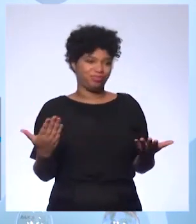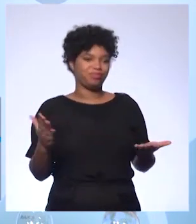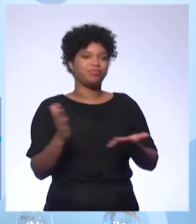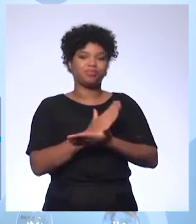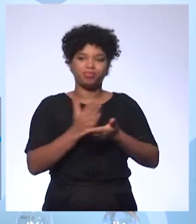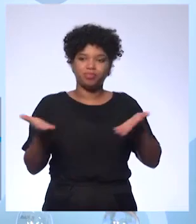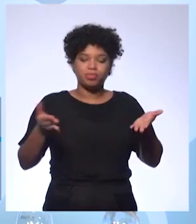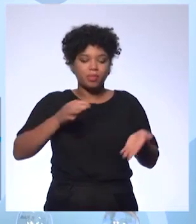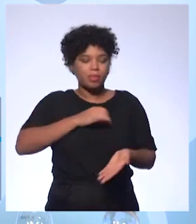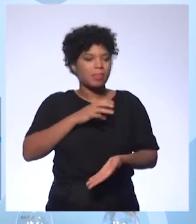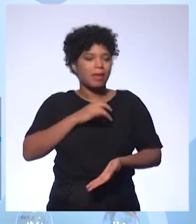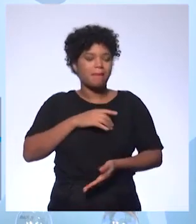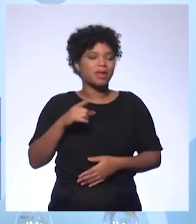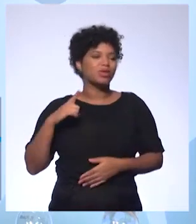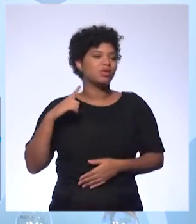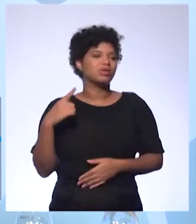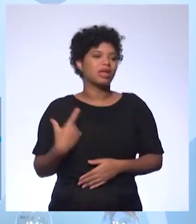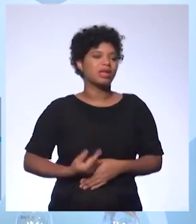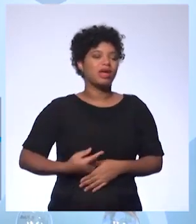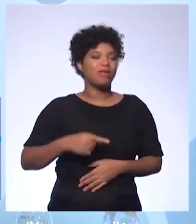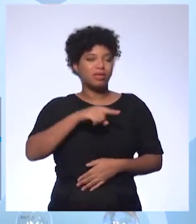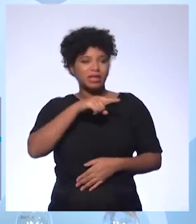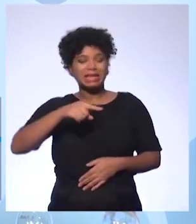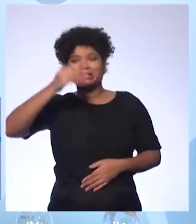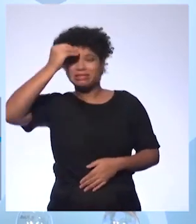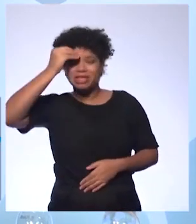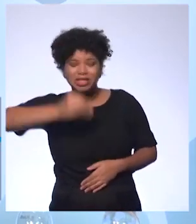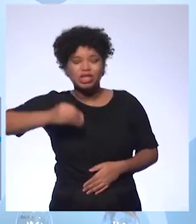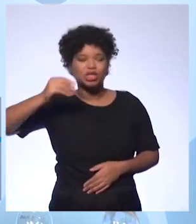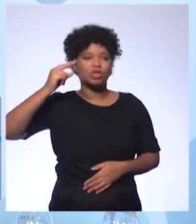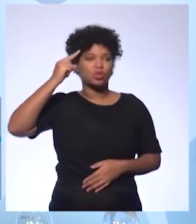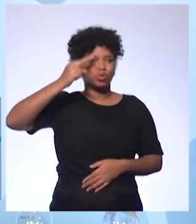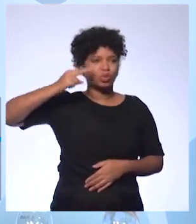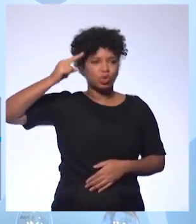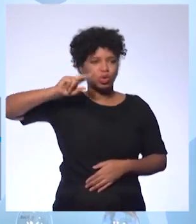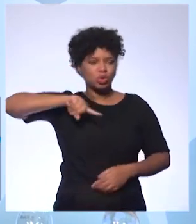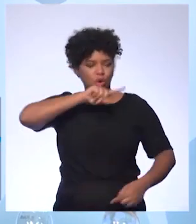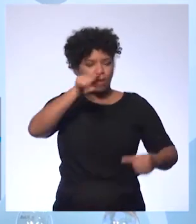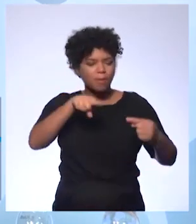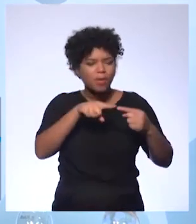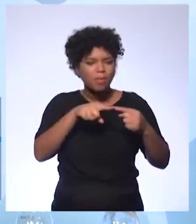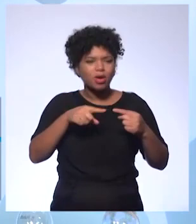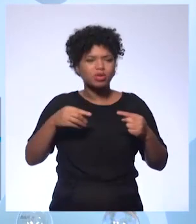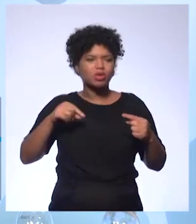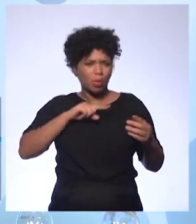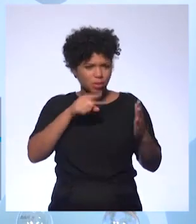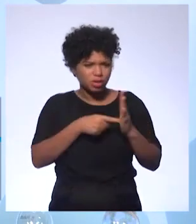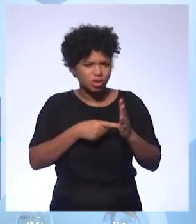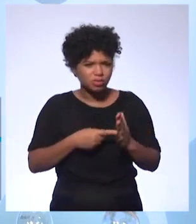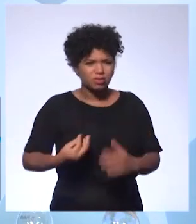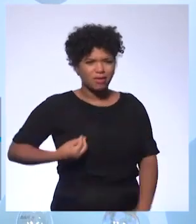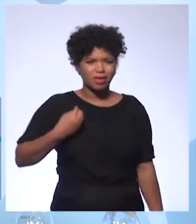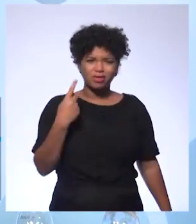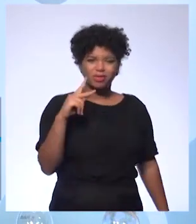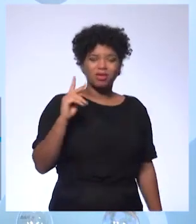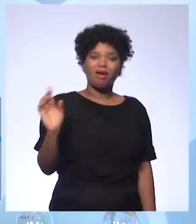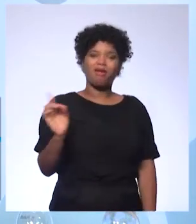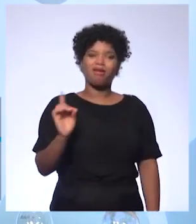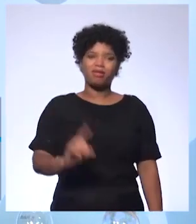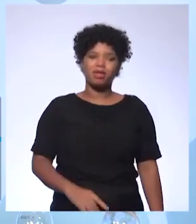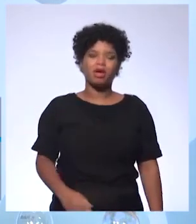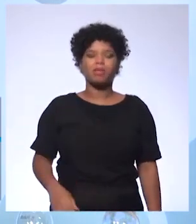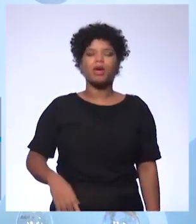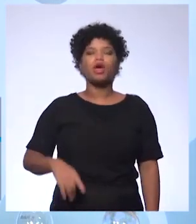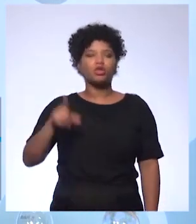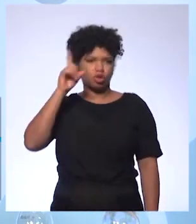objetivos, principalmente do nosso sonho, né? Ou dos nossos propósitos, como eu trouxe no início da aula a questão do